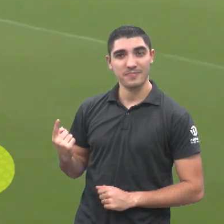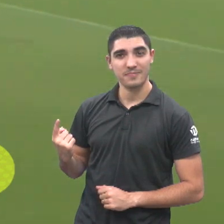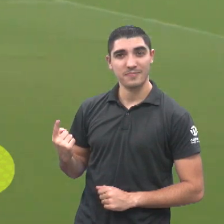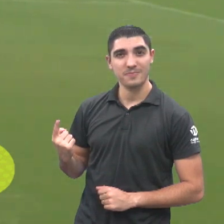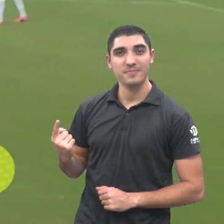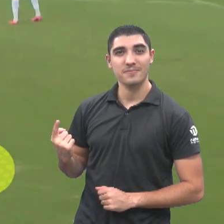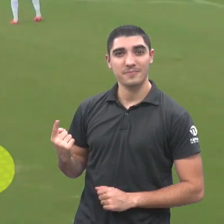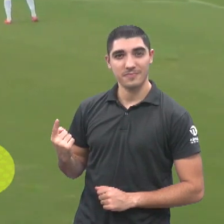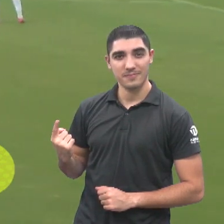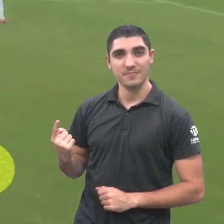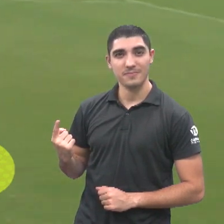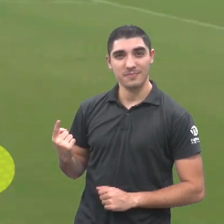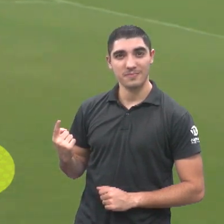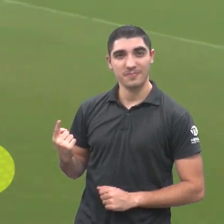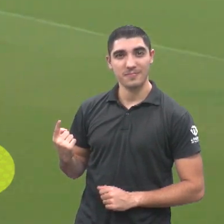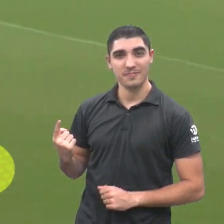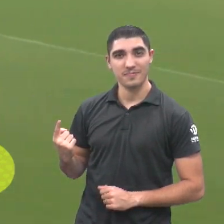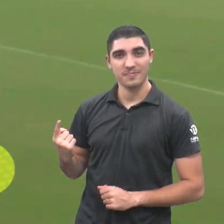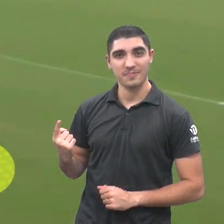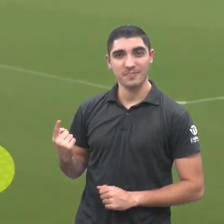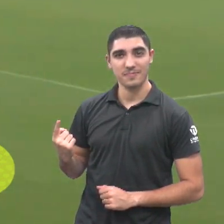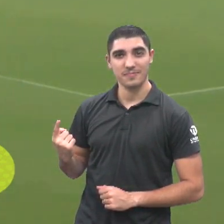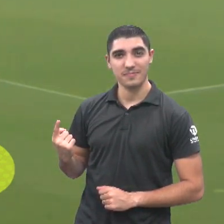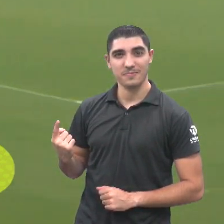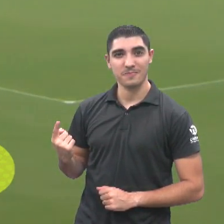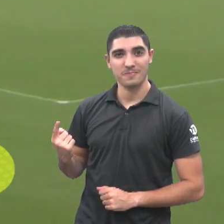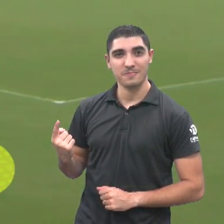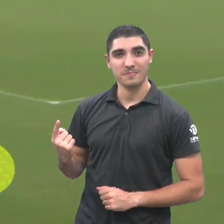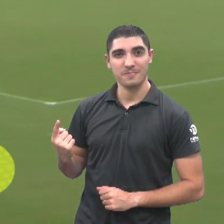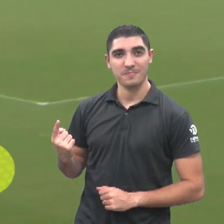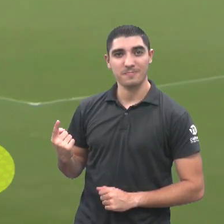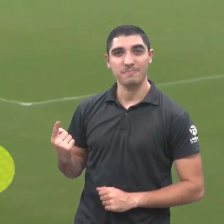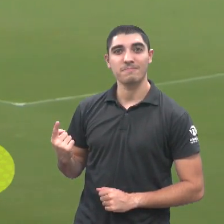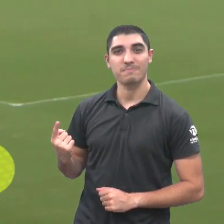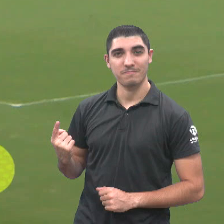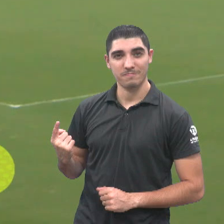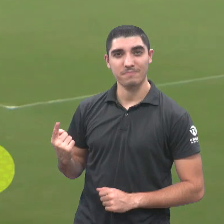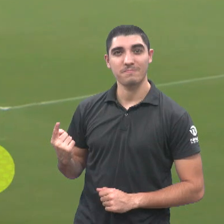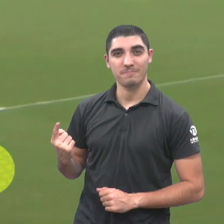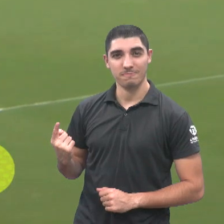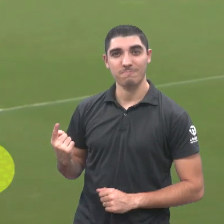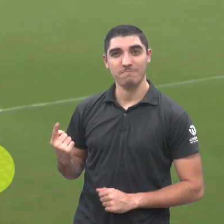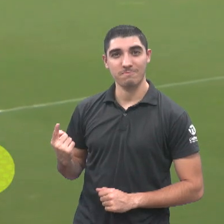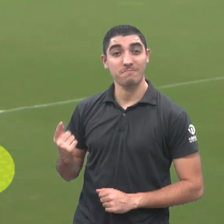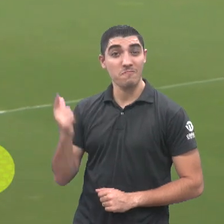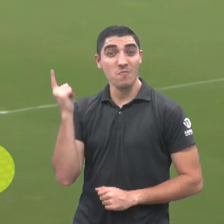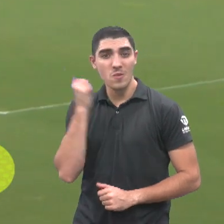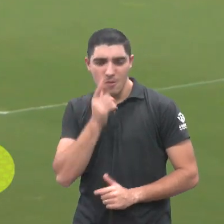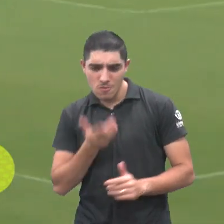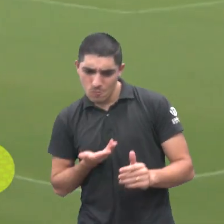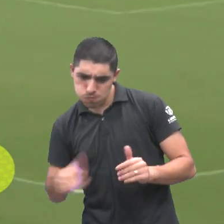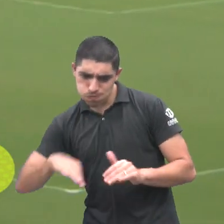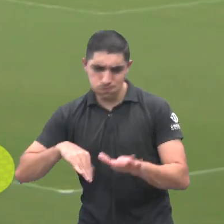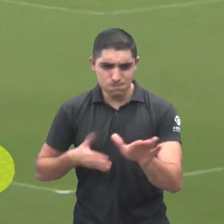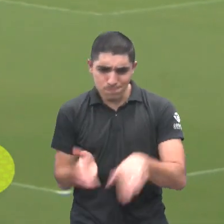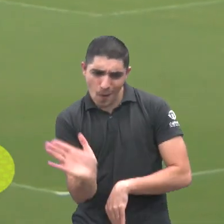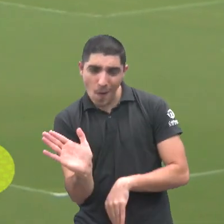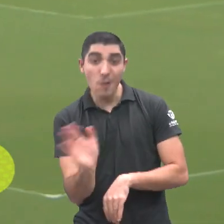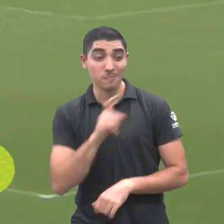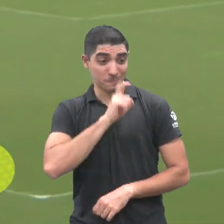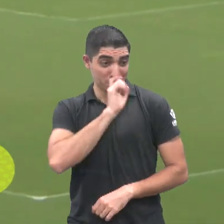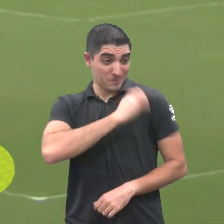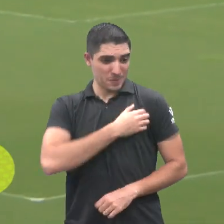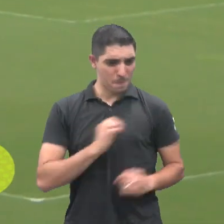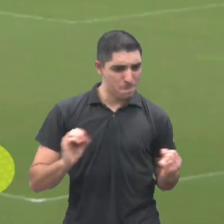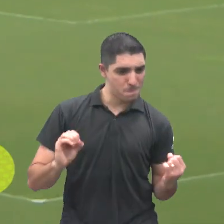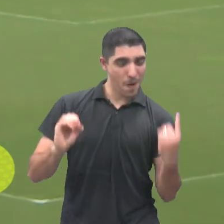lateral, o rebote caiu com Rubim, que surpreendeu o goleiro com a finalização no cantinho. São José 1, São Bento